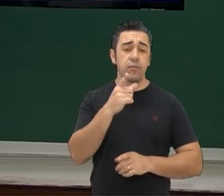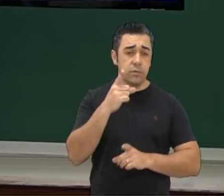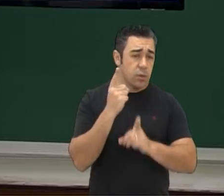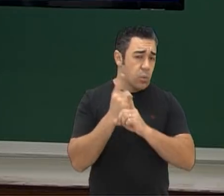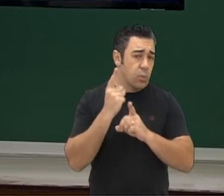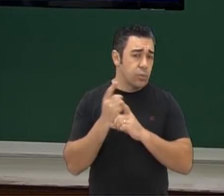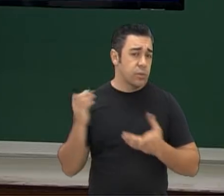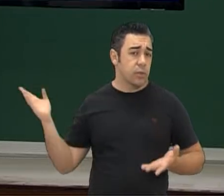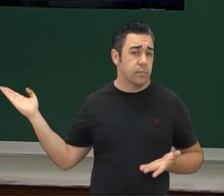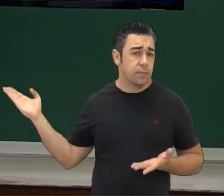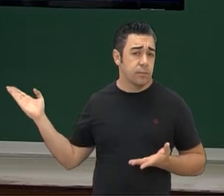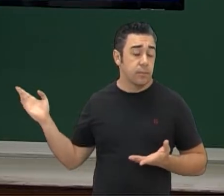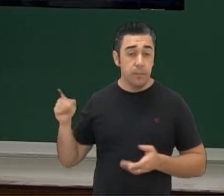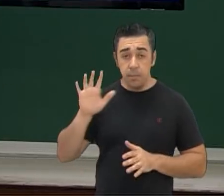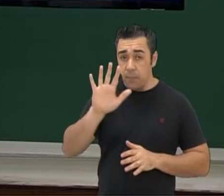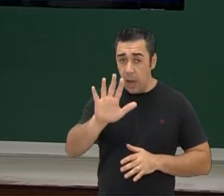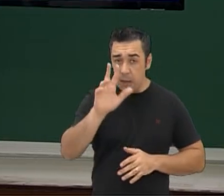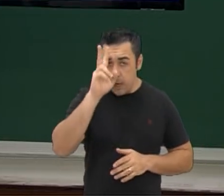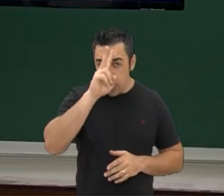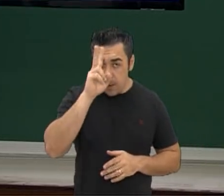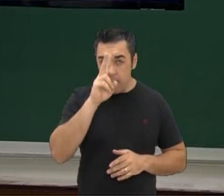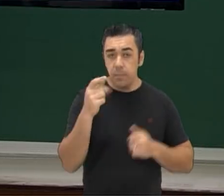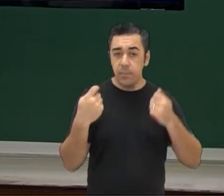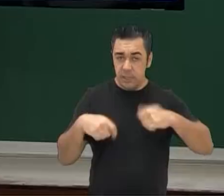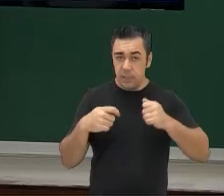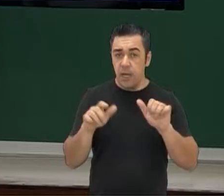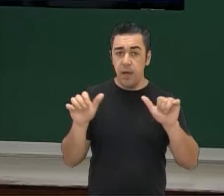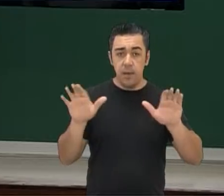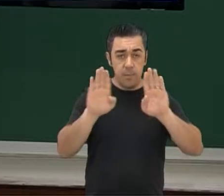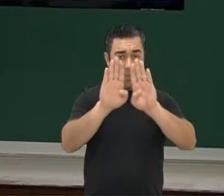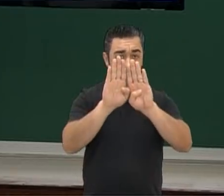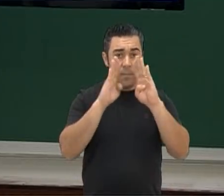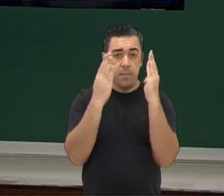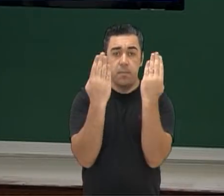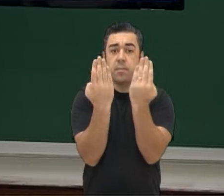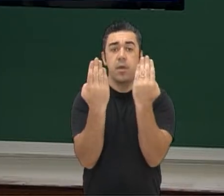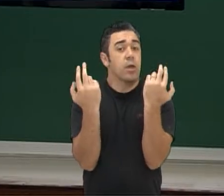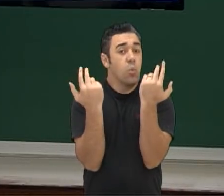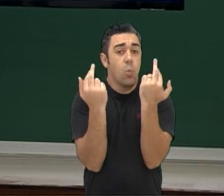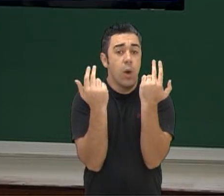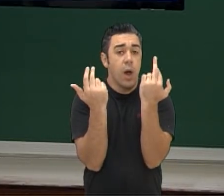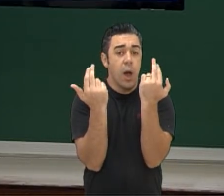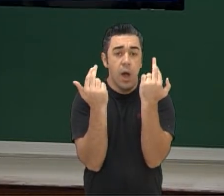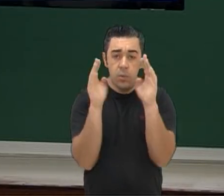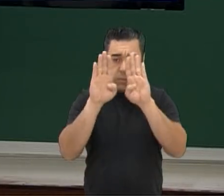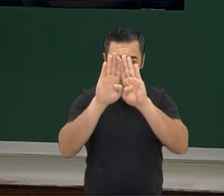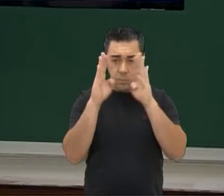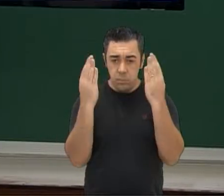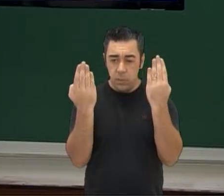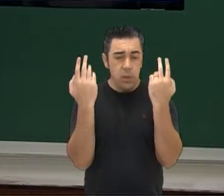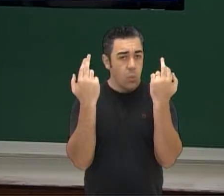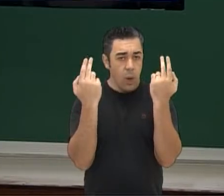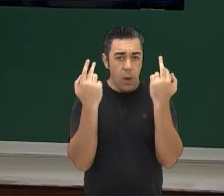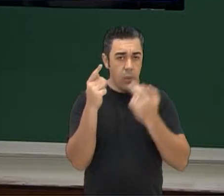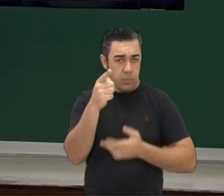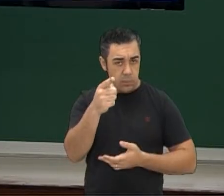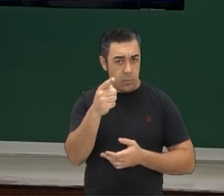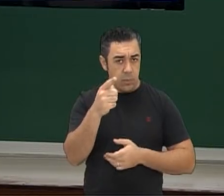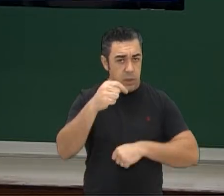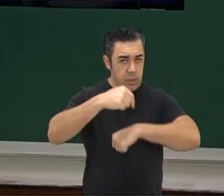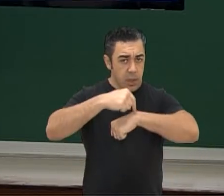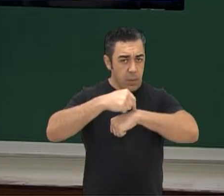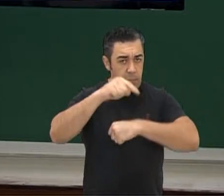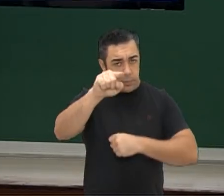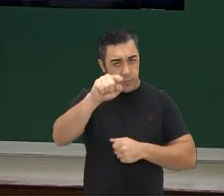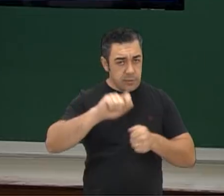conseguiu identificar. Lembrando, mantendo a mesma proporção ali, a igualdade dos dois lados do eixo que você vai traçar. Um tempo